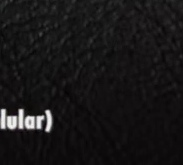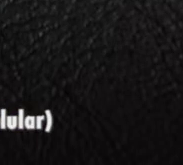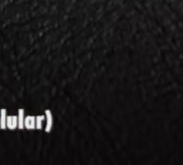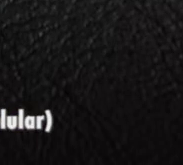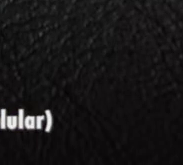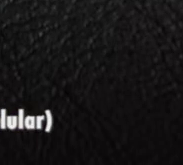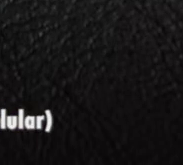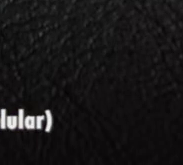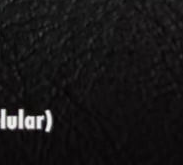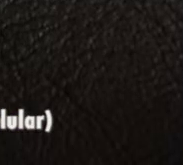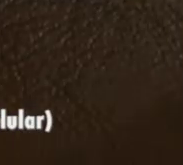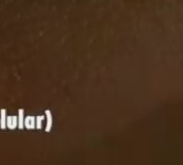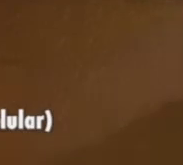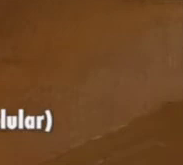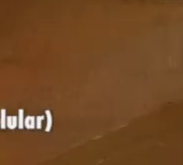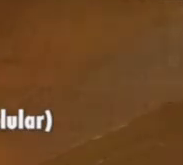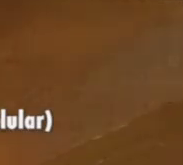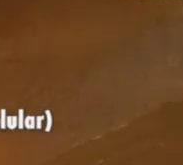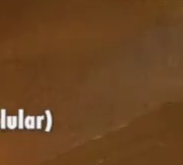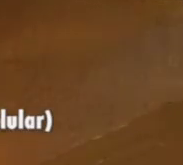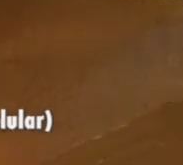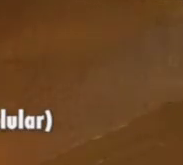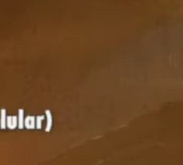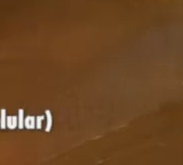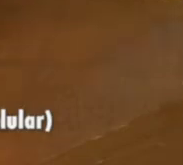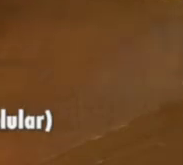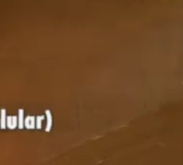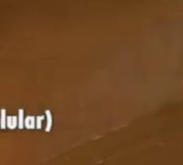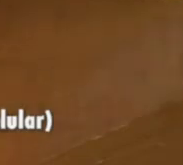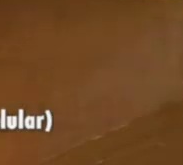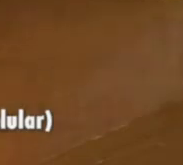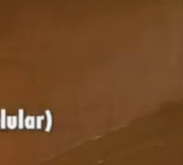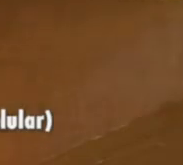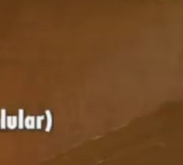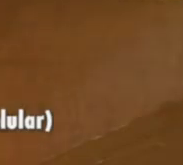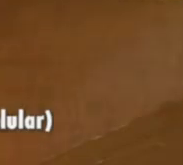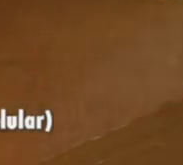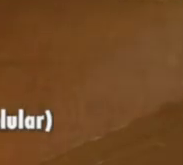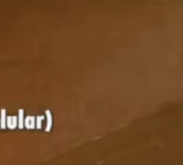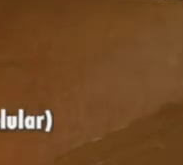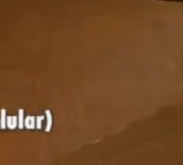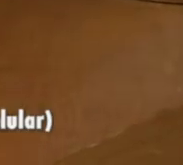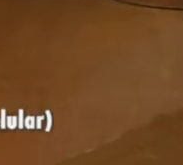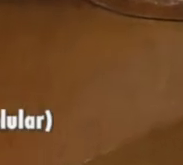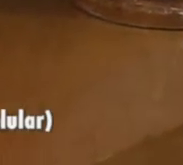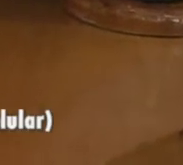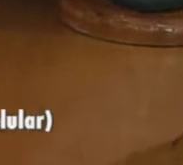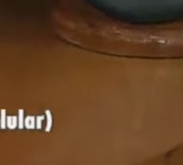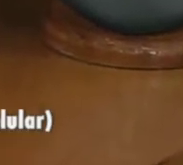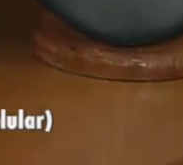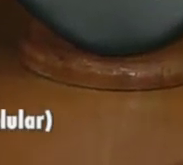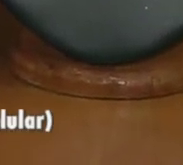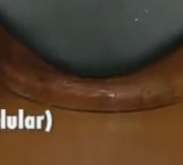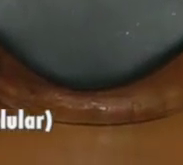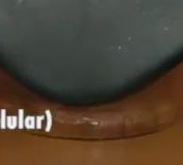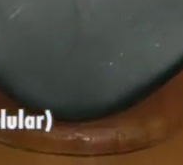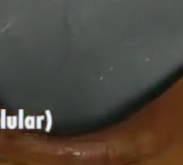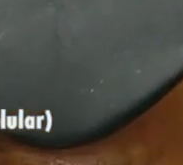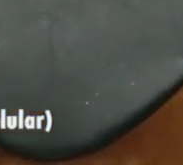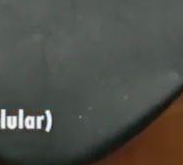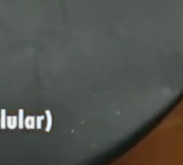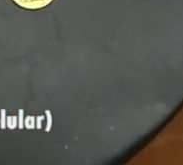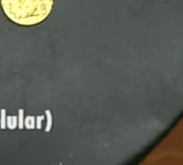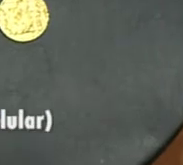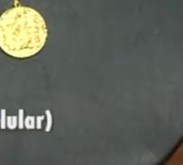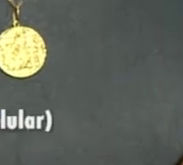presente surpresa que está aqui dentro da Arca da Fé. É um terço feito de madeira de oliveira, direto da Terra